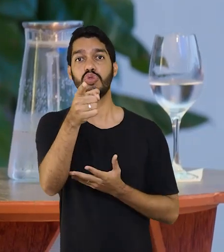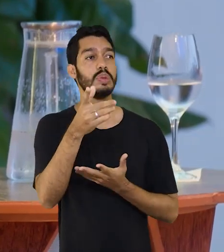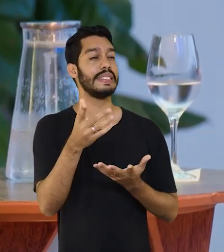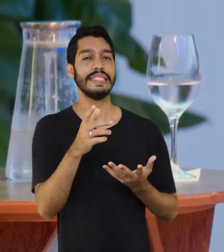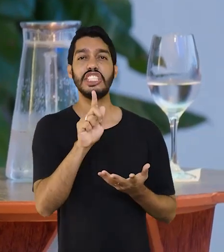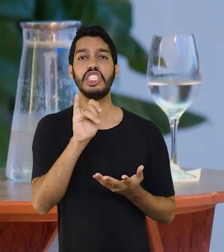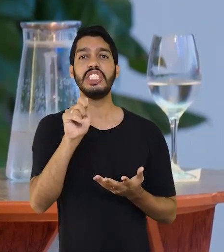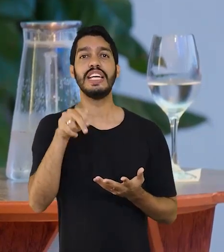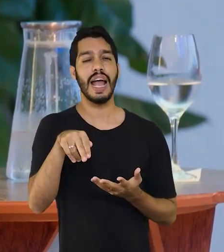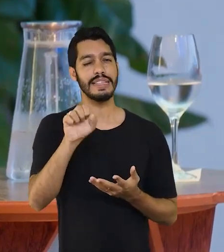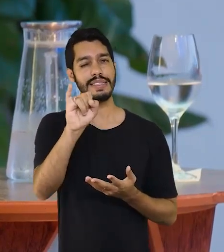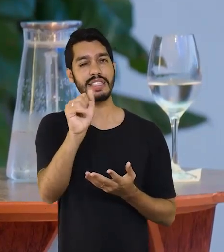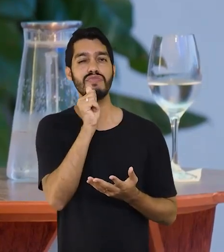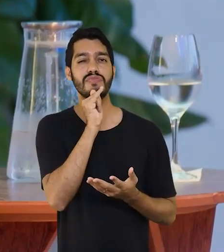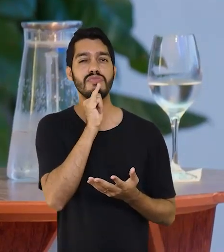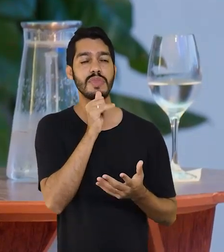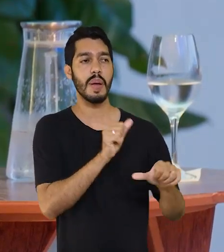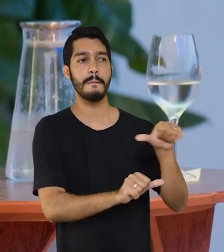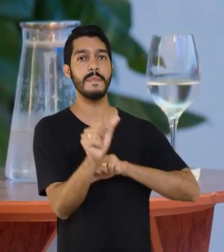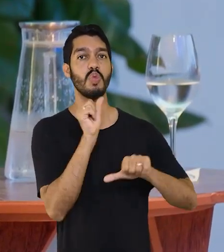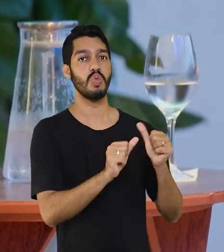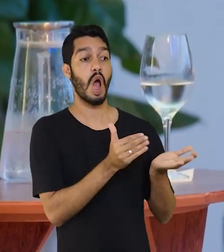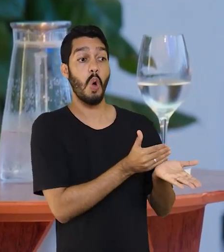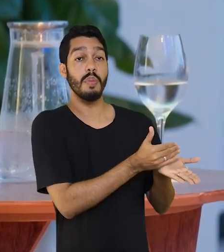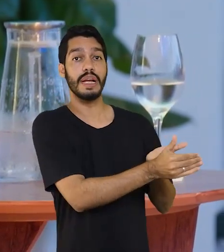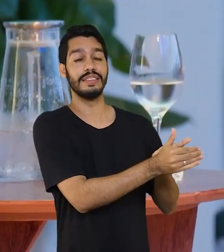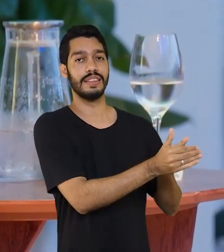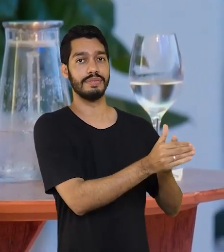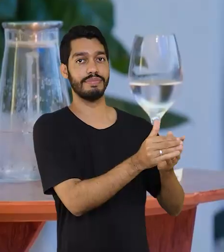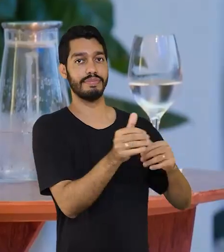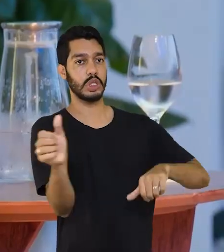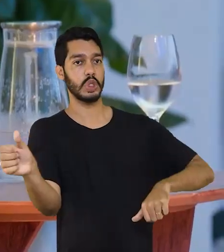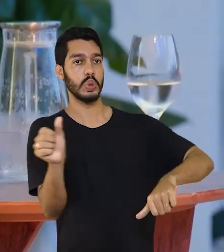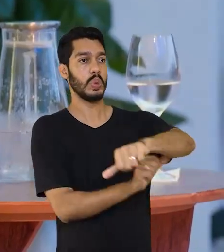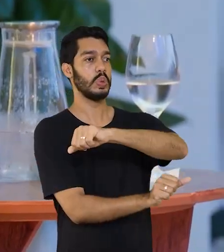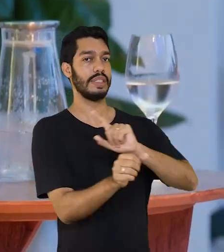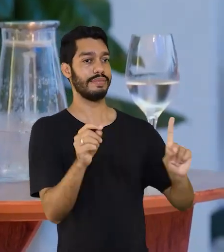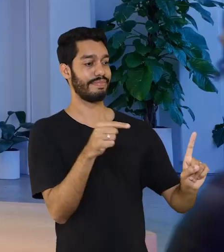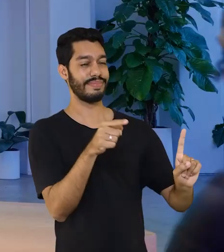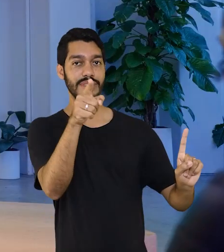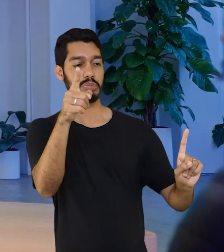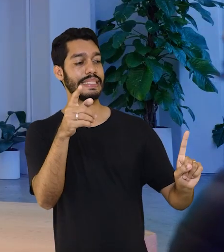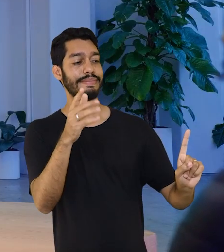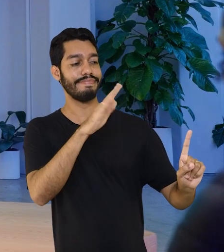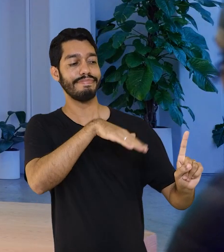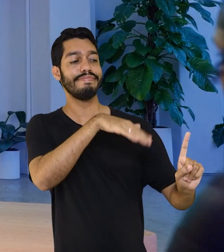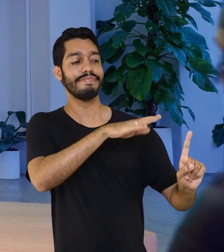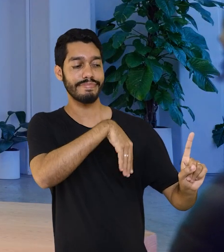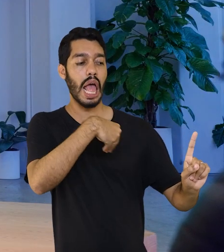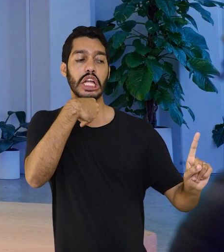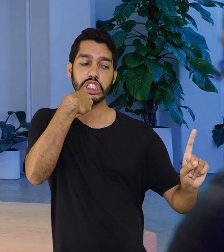o que você diria para o Jean se o Jean tivesse hoje o comecinho ali da carreira? Boa.